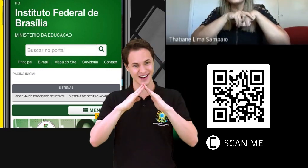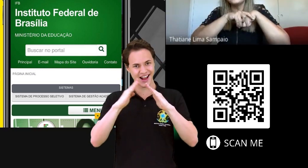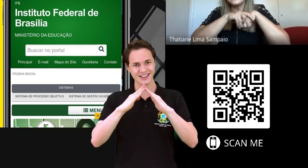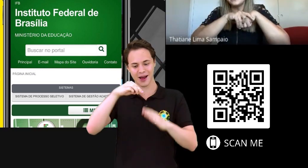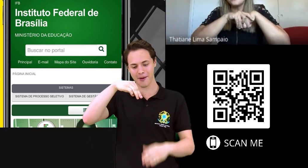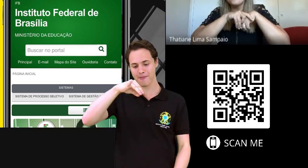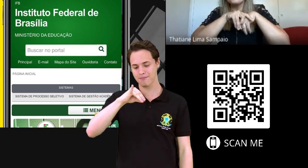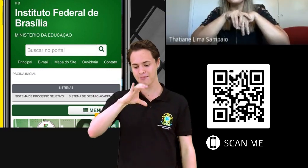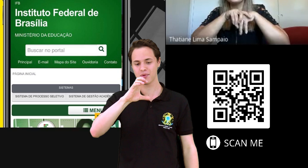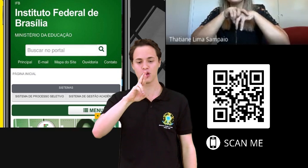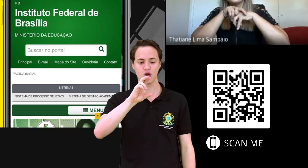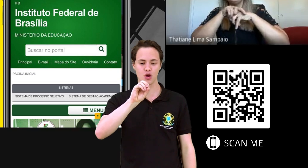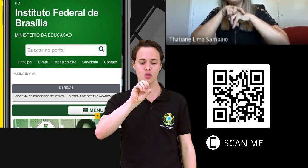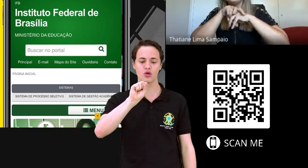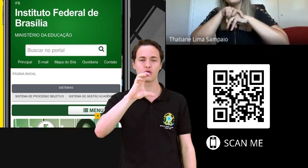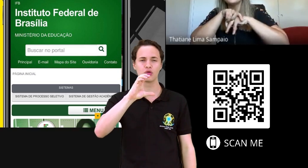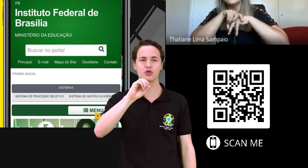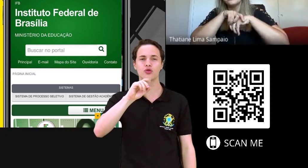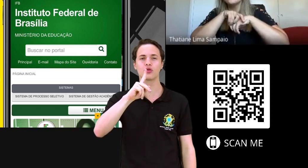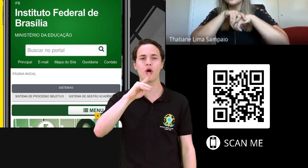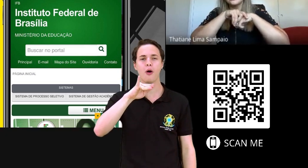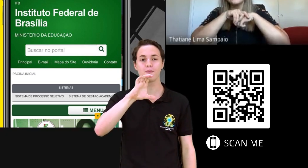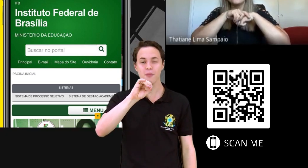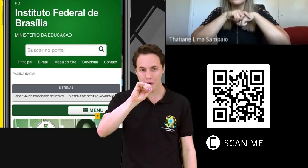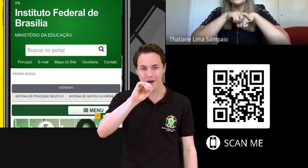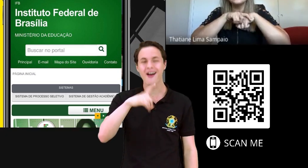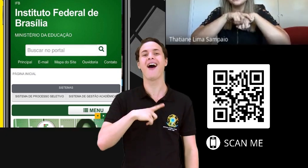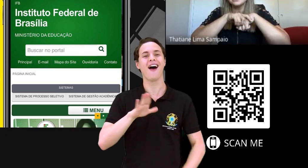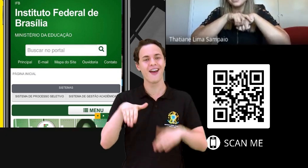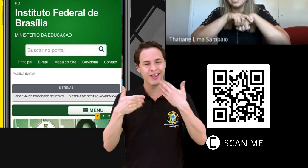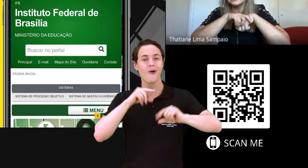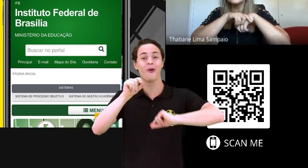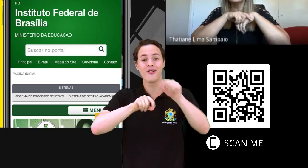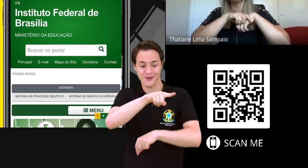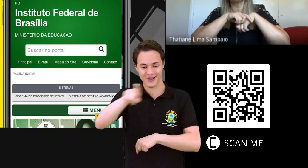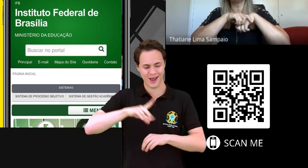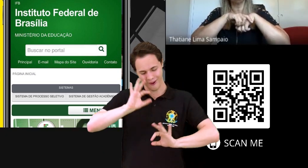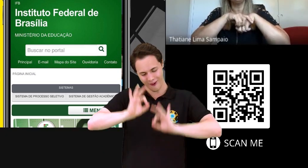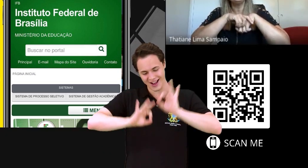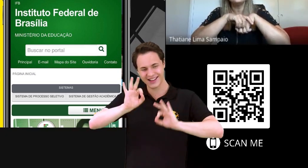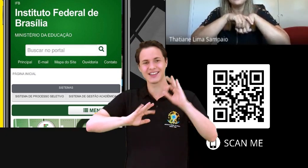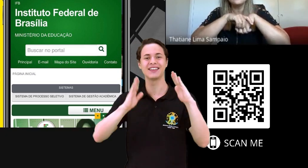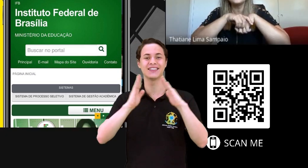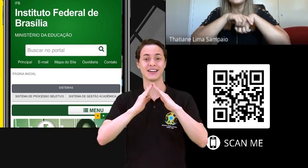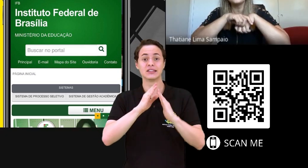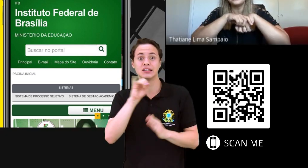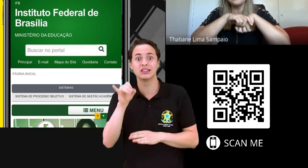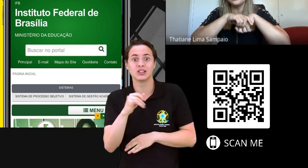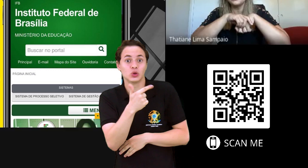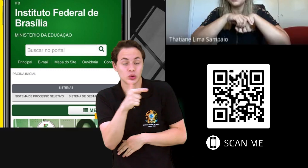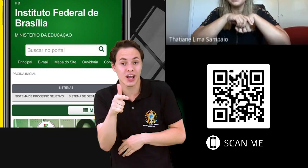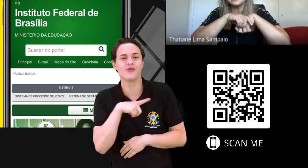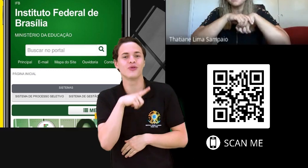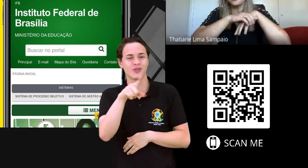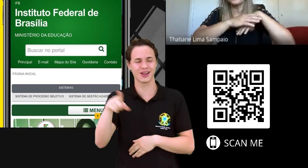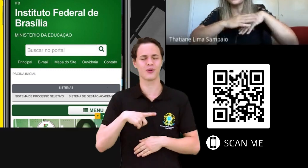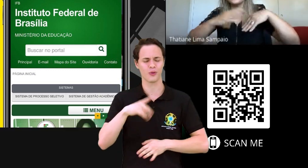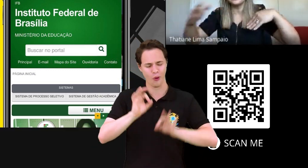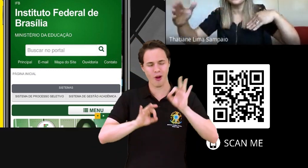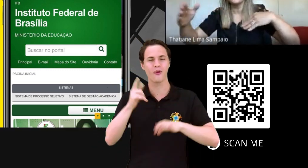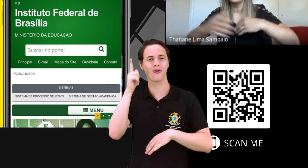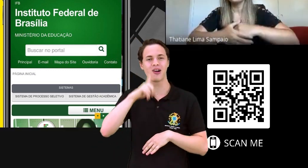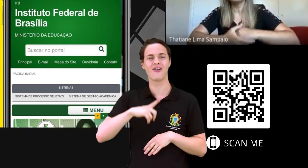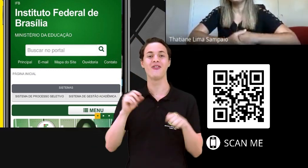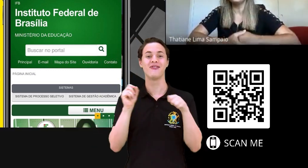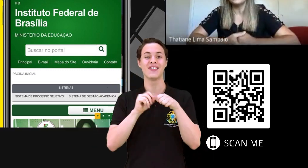o material, para ver quem tiver o material já organizar em casa. Para quem não tiver, vai dar tempo de se organizar, porque vai